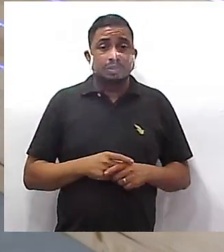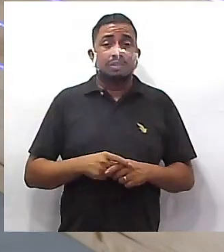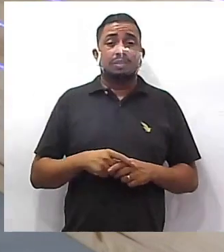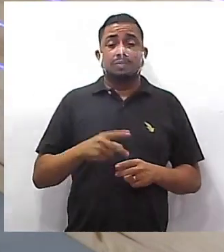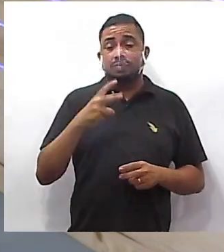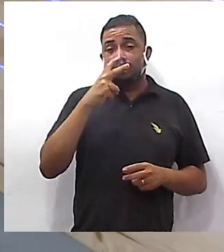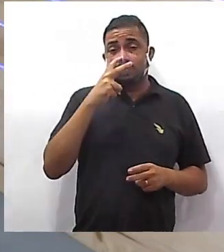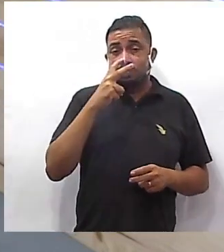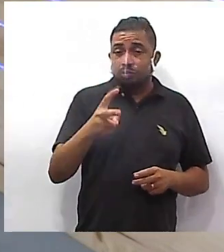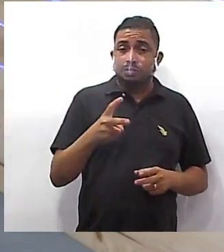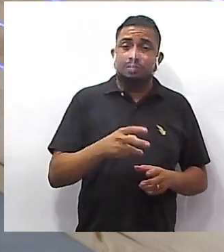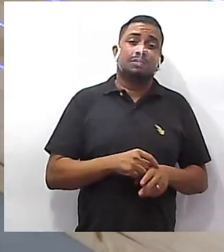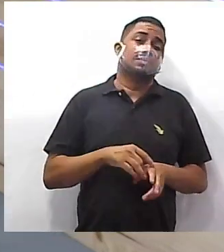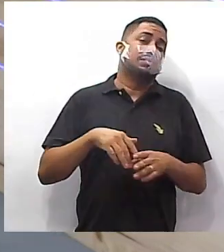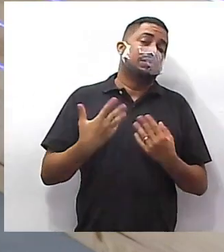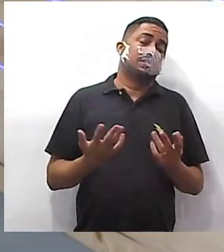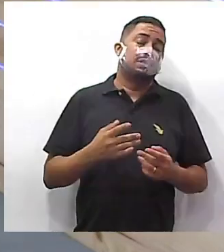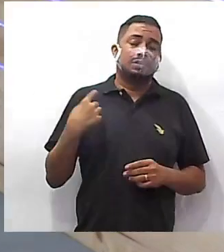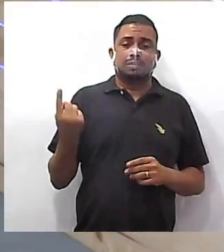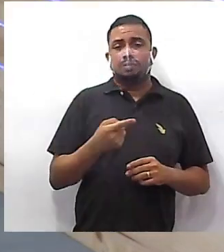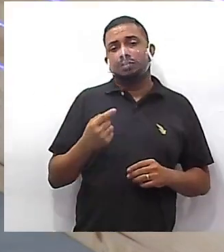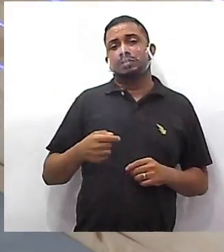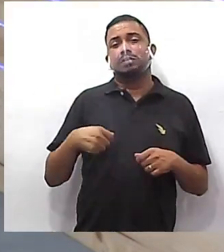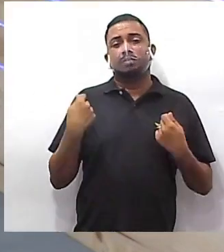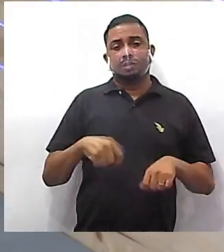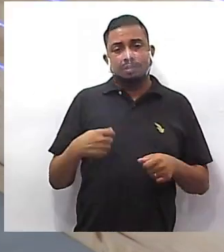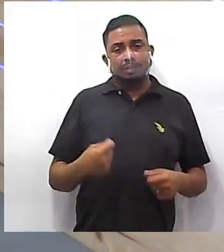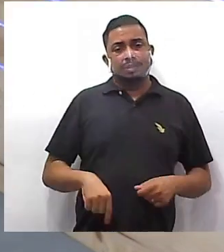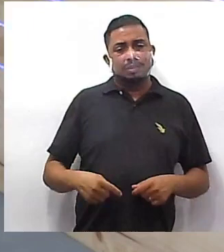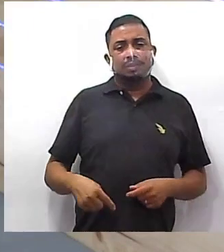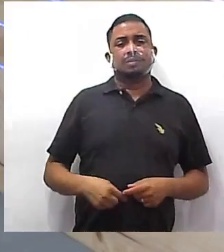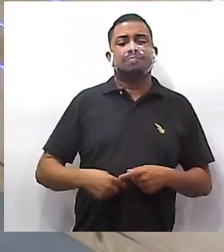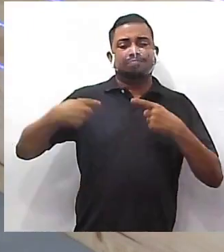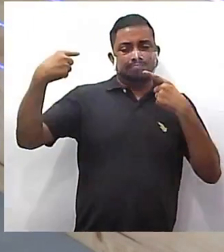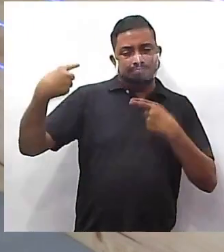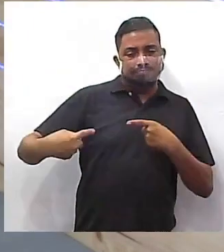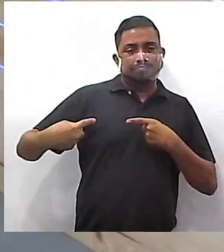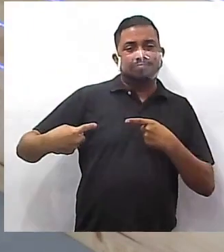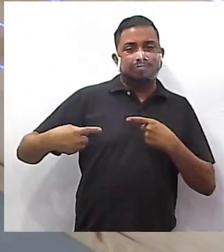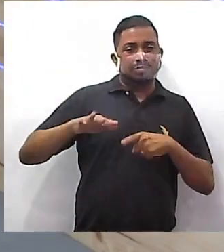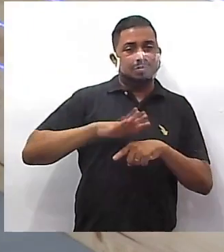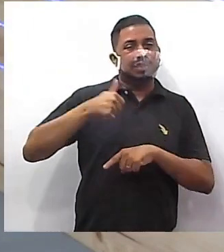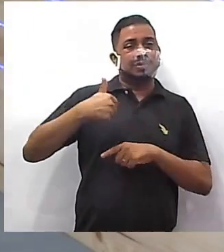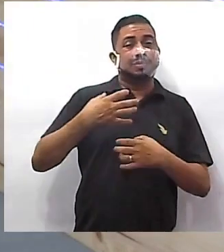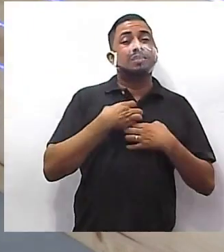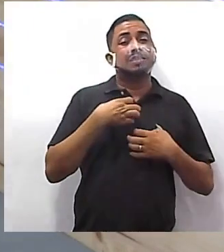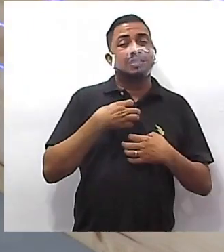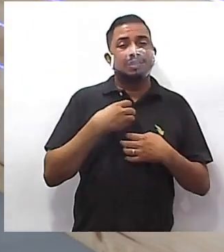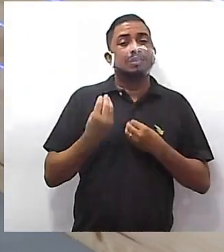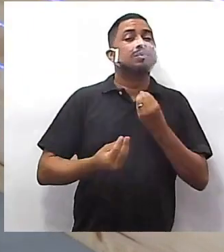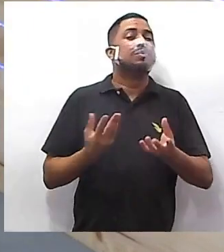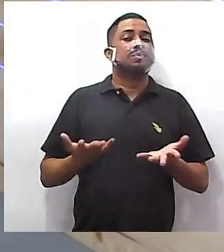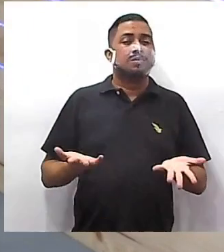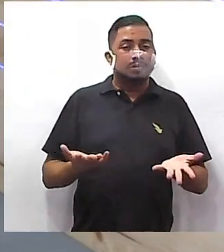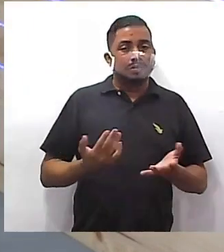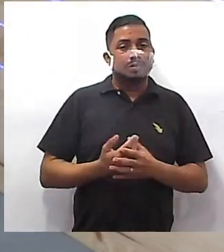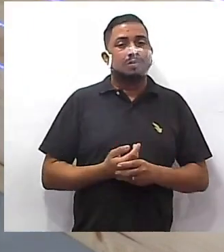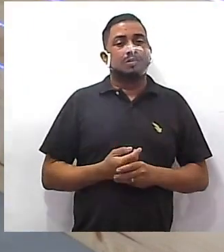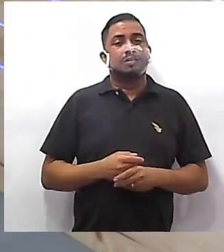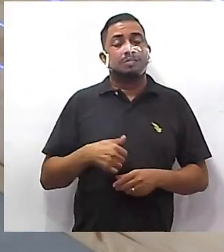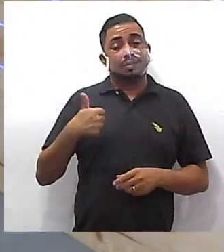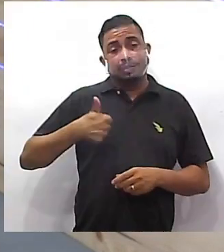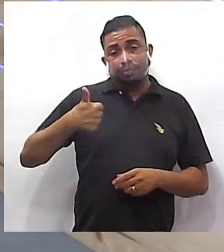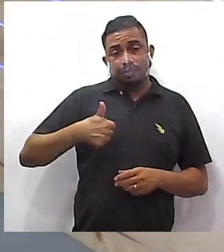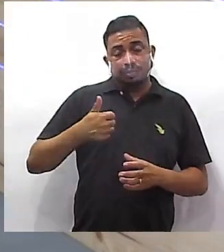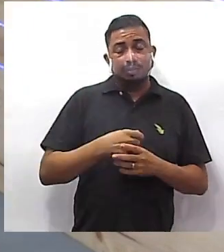feroz, tá certo? E que nós temos que combatê-lo. E a melhor forma de nós combatermos são 2 formas.